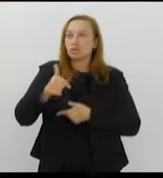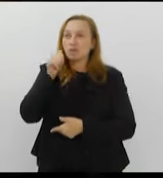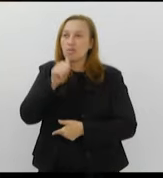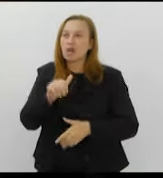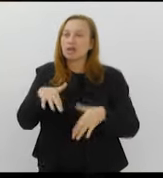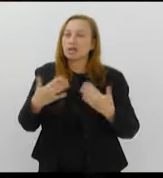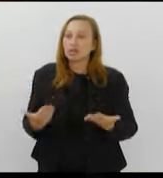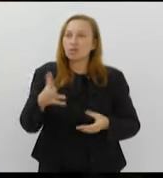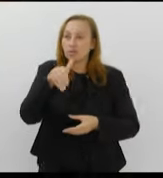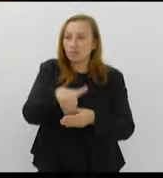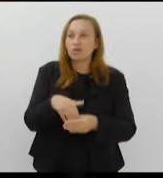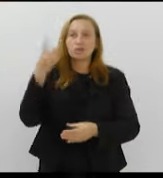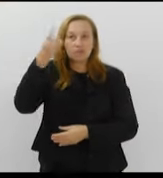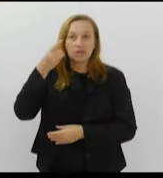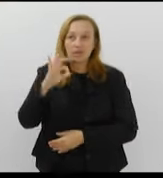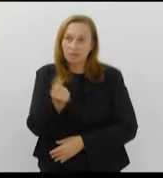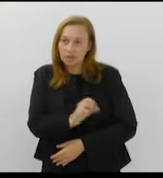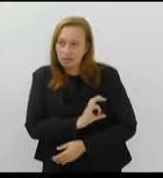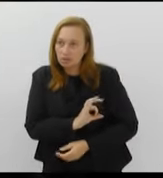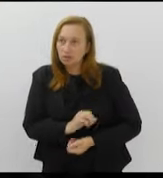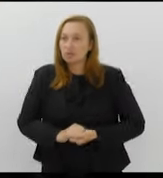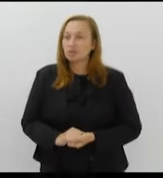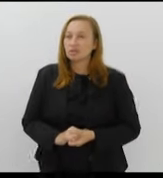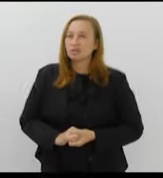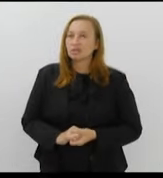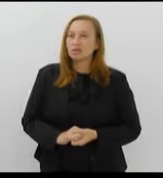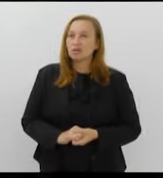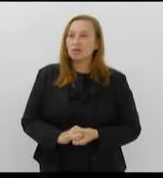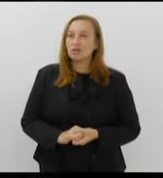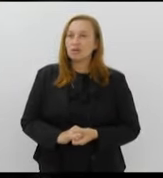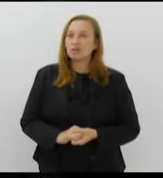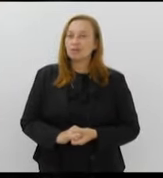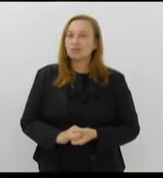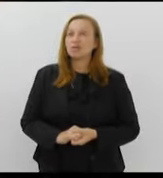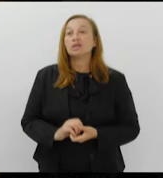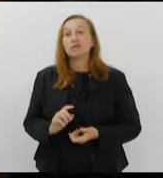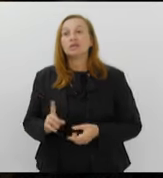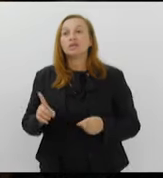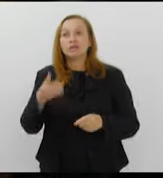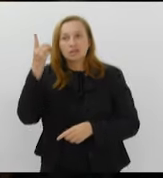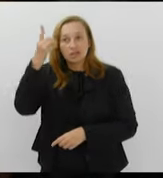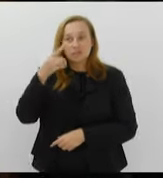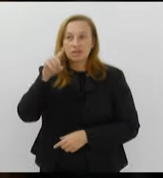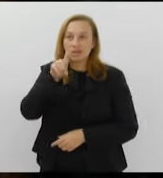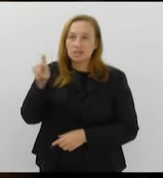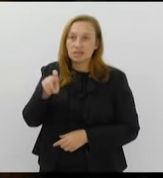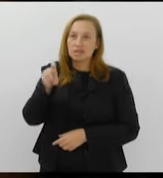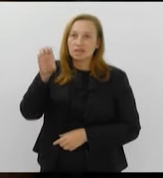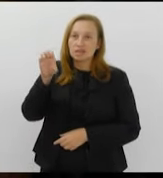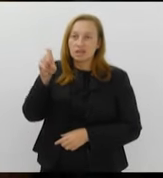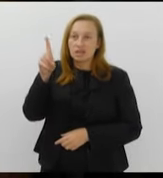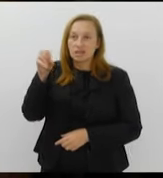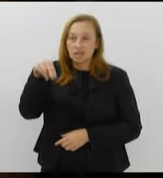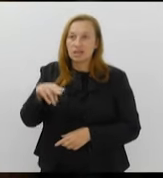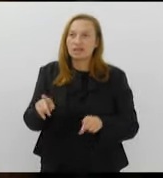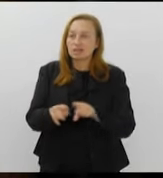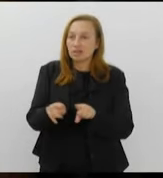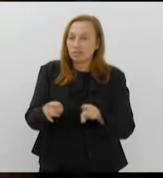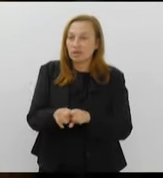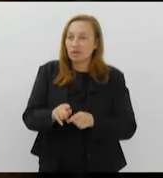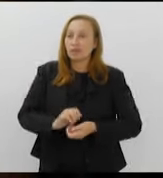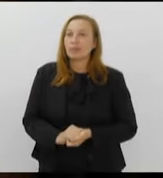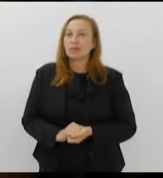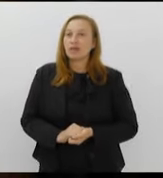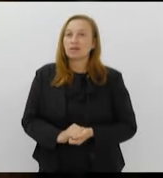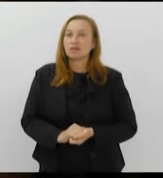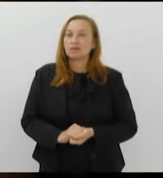Então, voto na deputada Marta Rocha. E deputada Zeidan também, que constrói